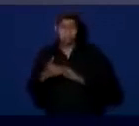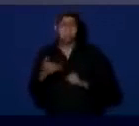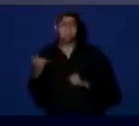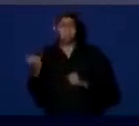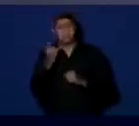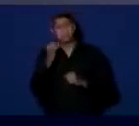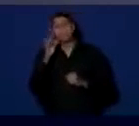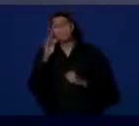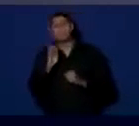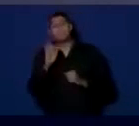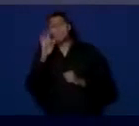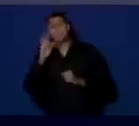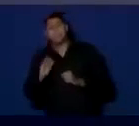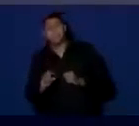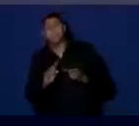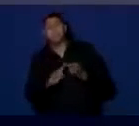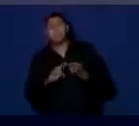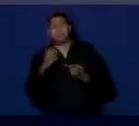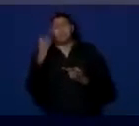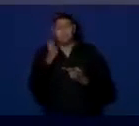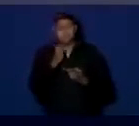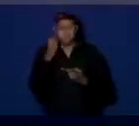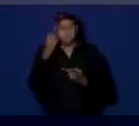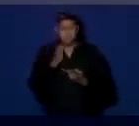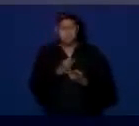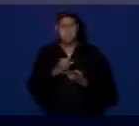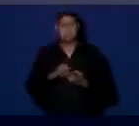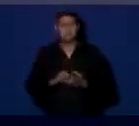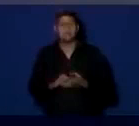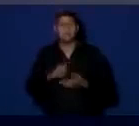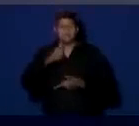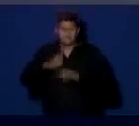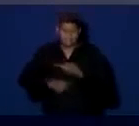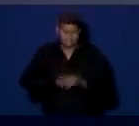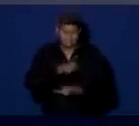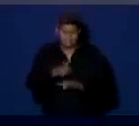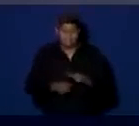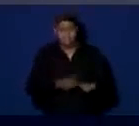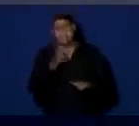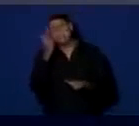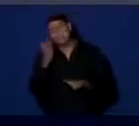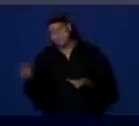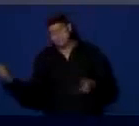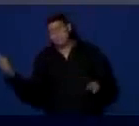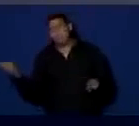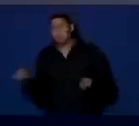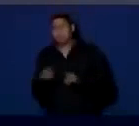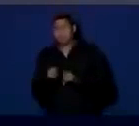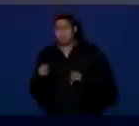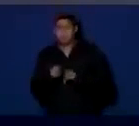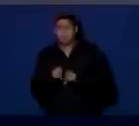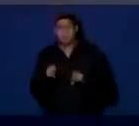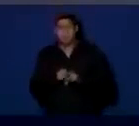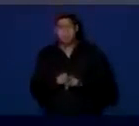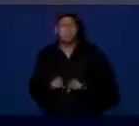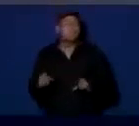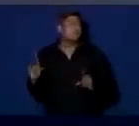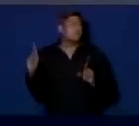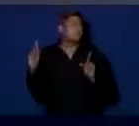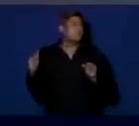como teto, previdenciária, trabalhista e outras micro, né, de